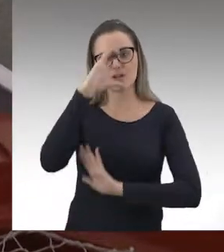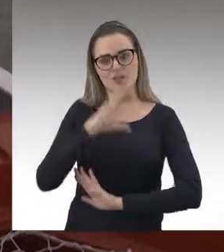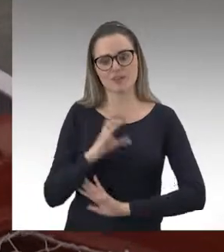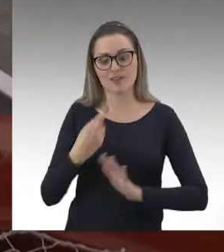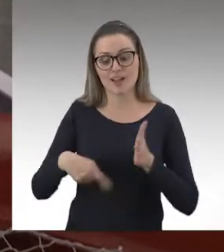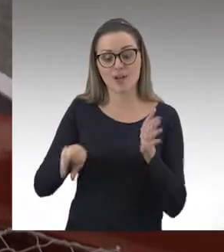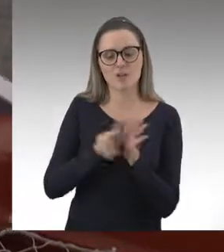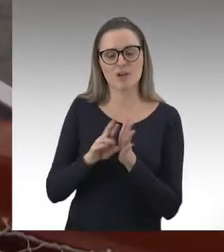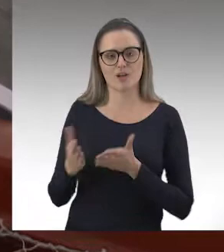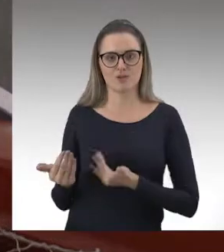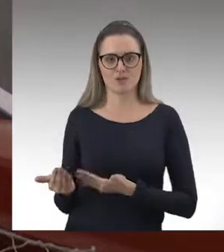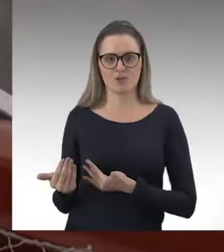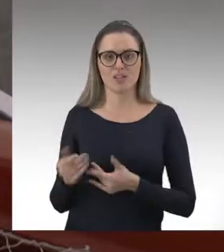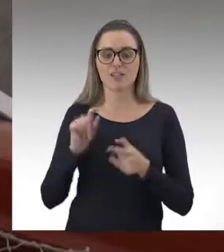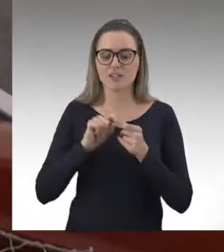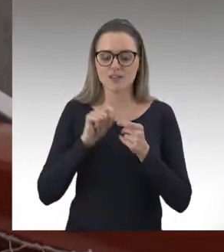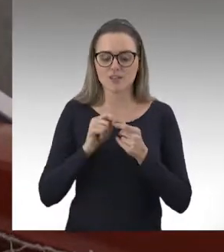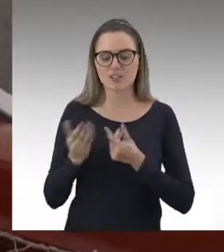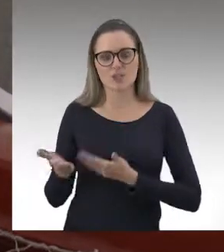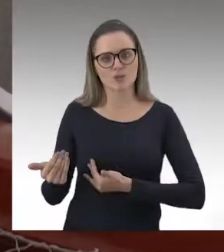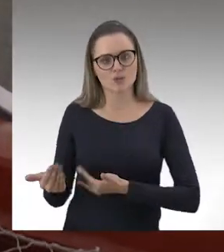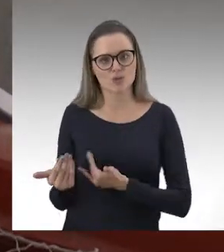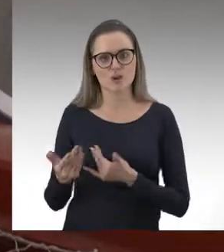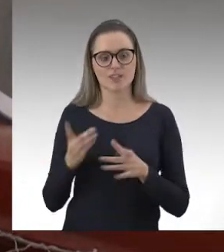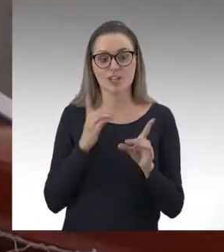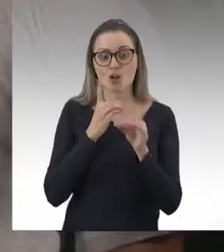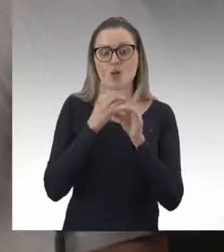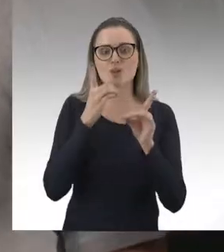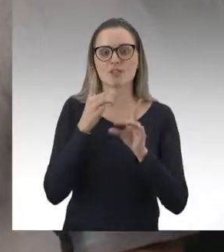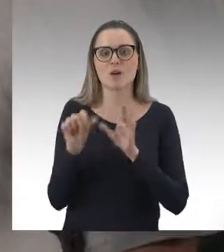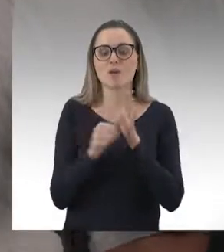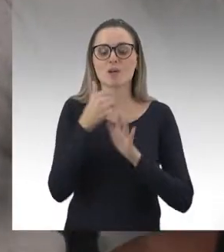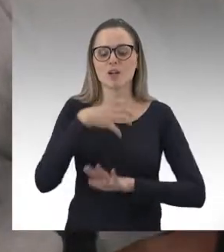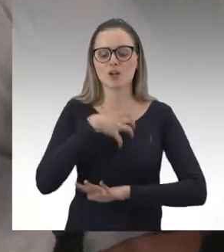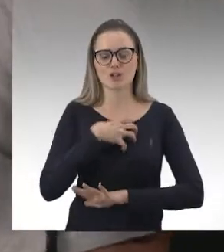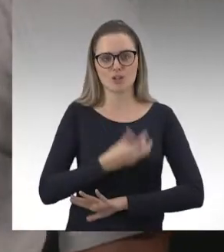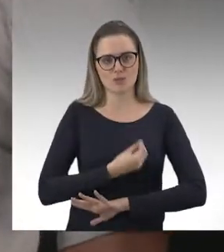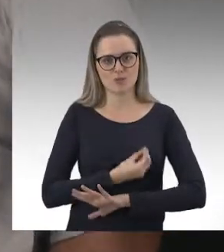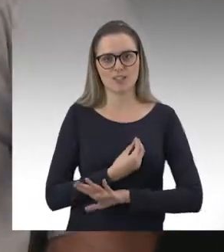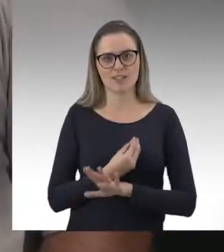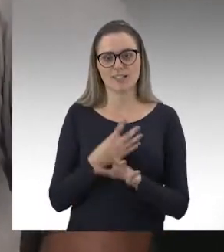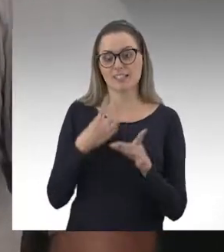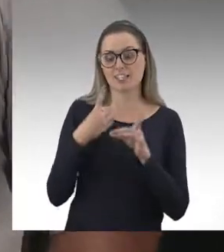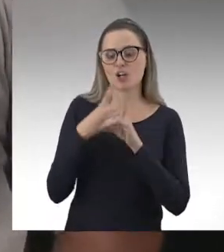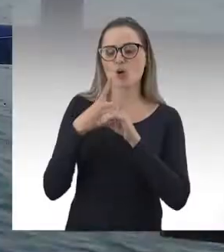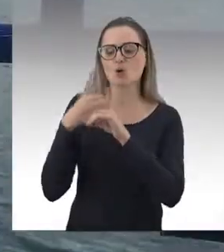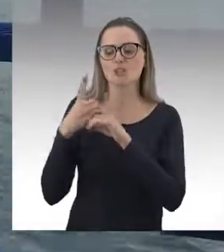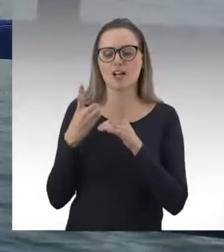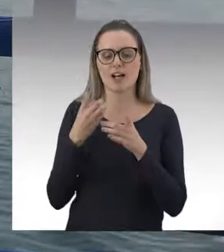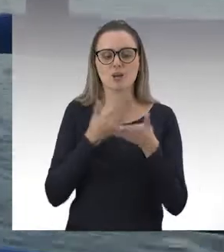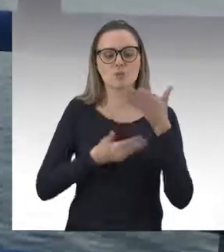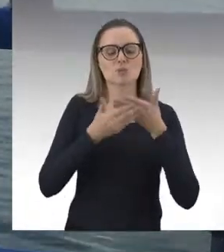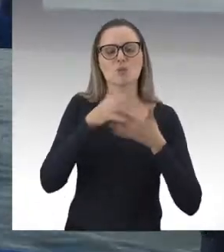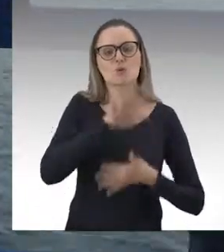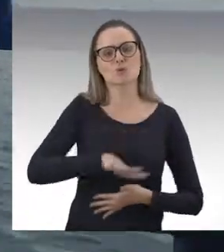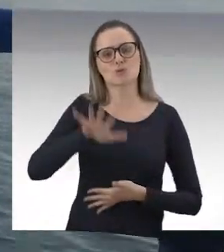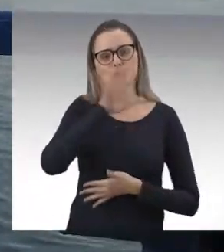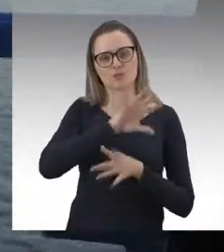resgate da juventude, fazer a juventude se encontrar de novo, né? Sair um pouco do eu e se encontrar aí com os somos, com todos,